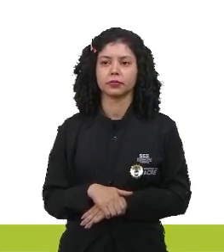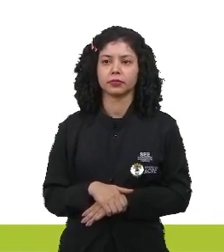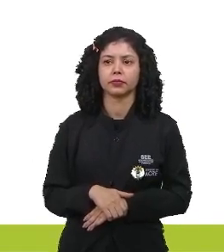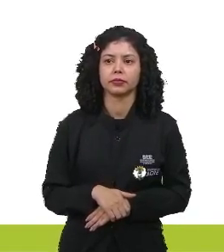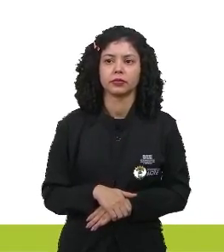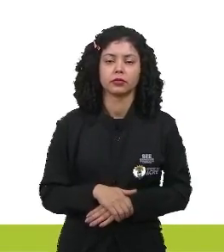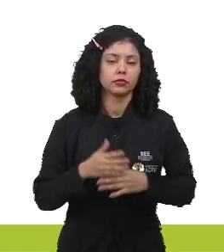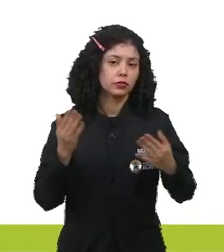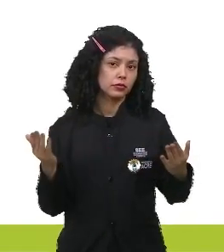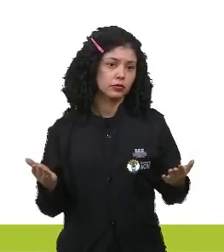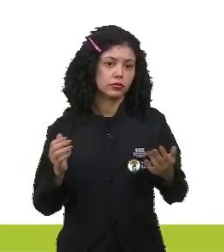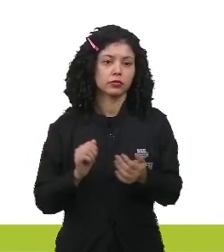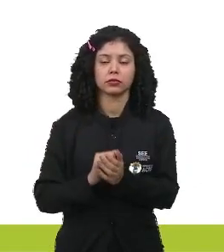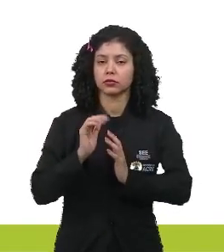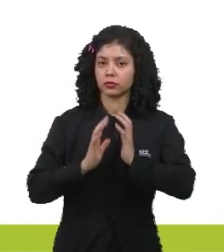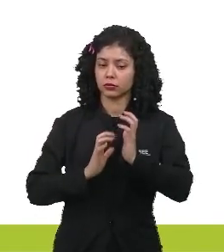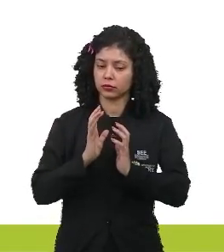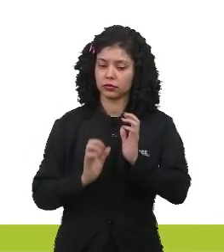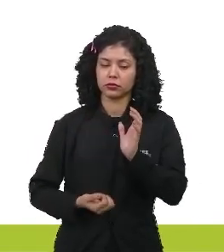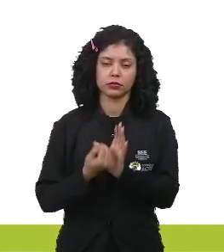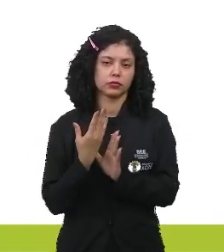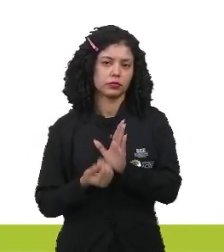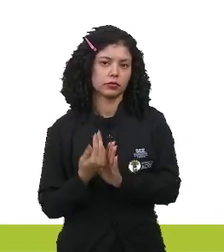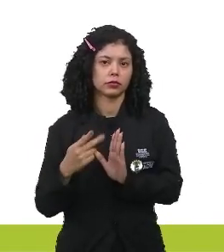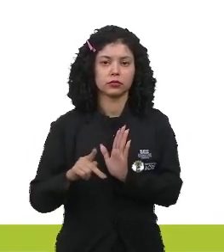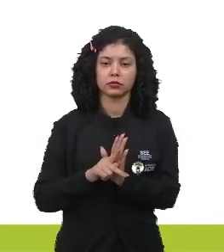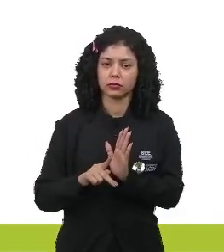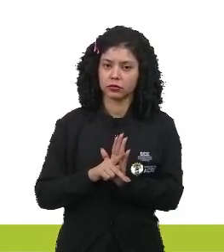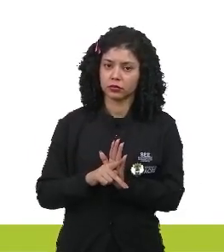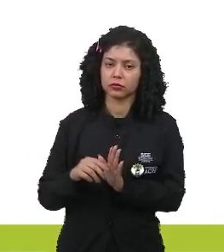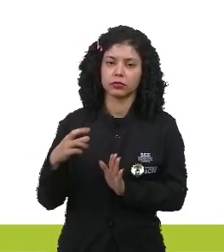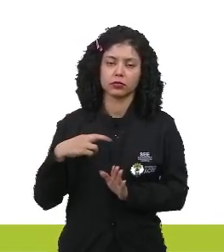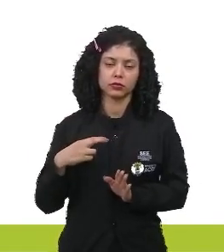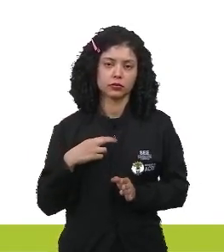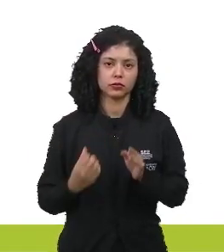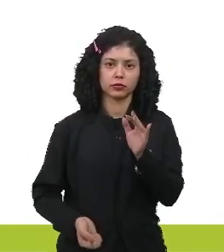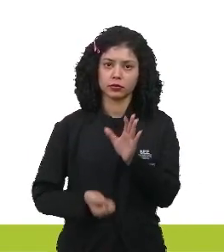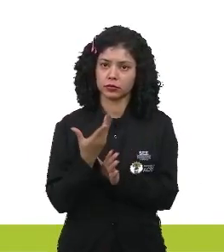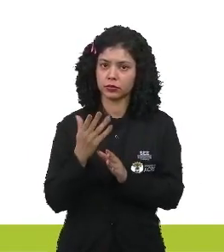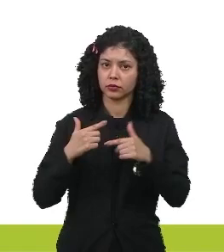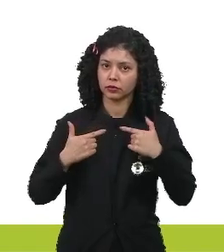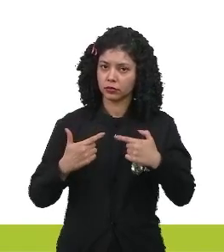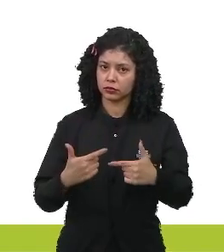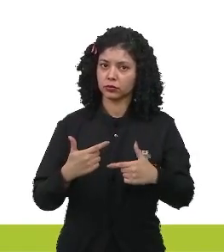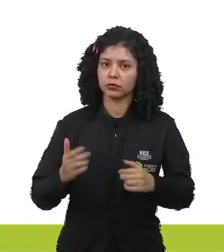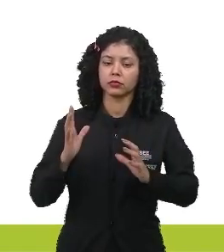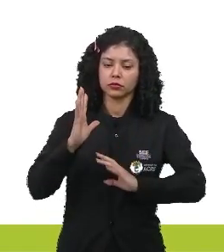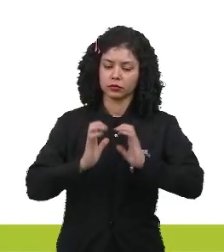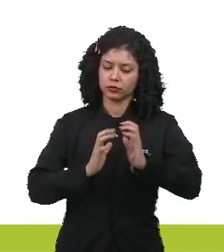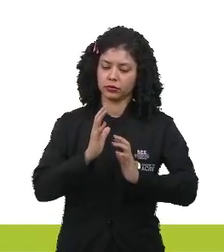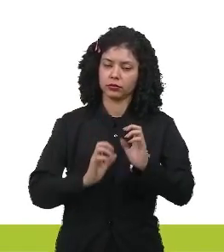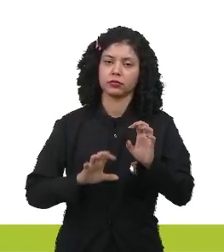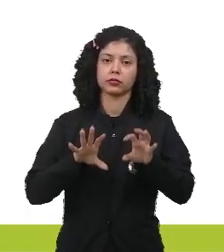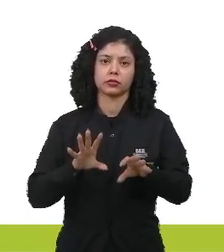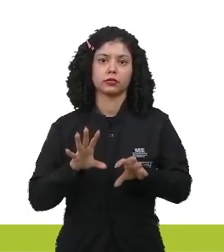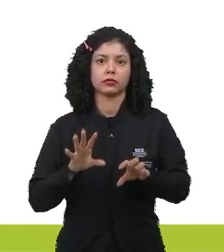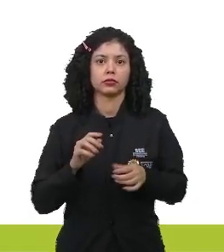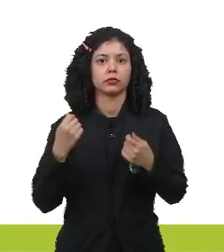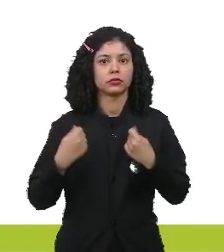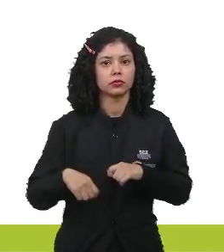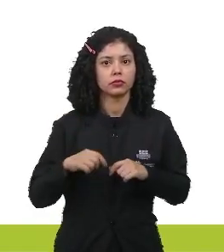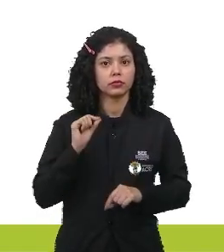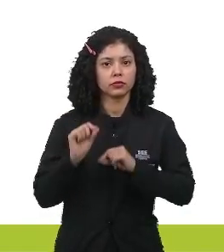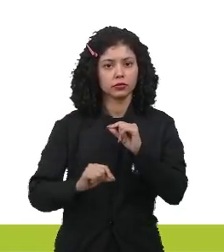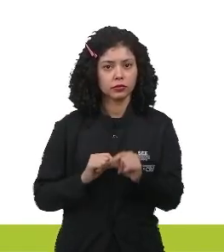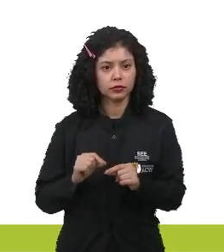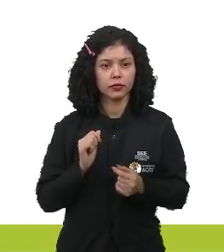assim então esse conflito gerado pela propriedade privada criou guerra criou conflito E com isso a necessidade de ter